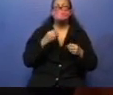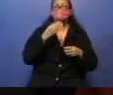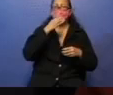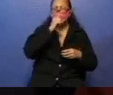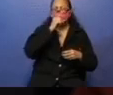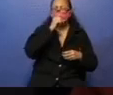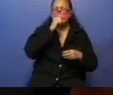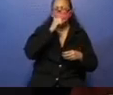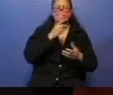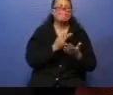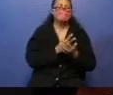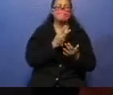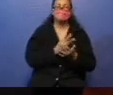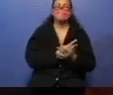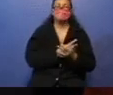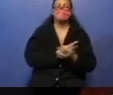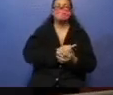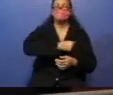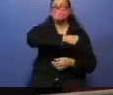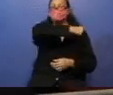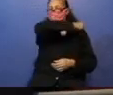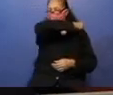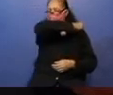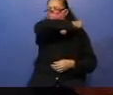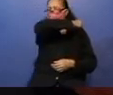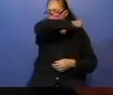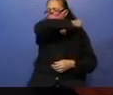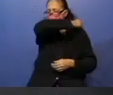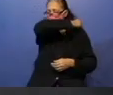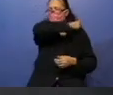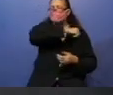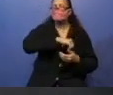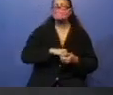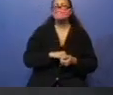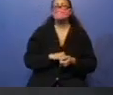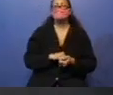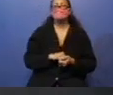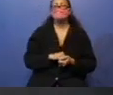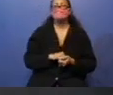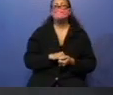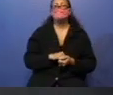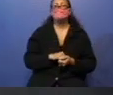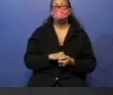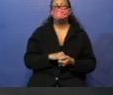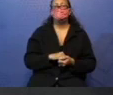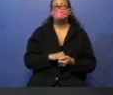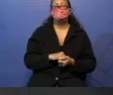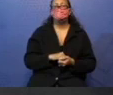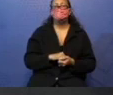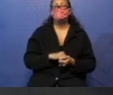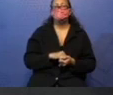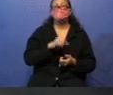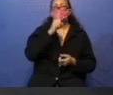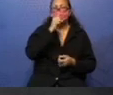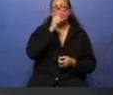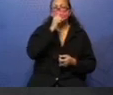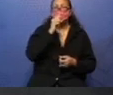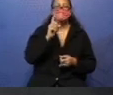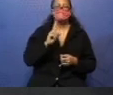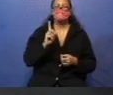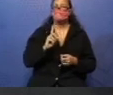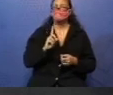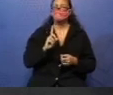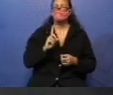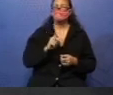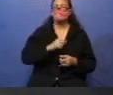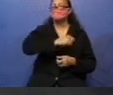mão, a mão tem que estar limpa. Então, tosse no braço, tá? Tosse assim, não tosse no ar também não,